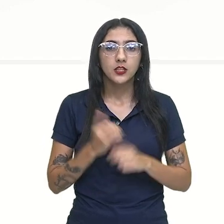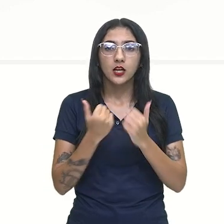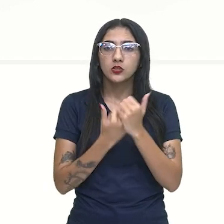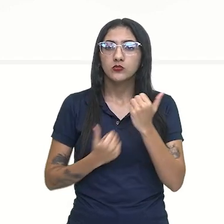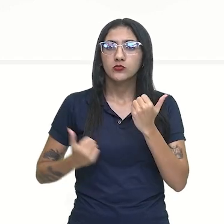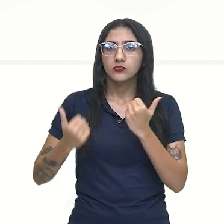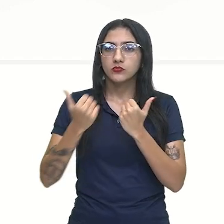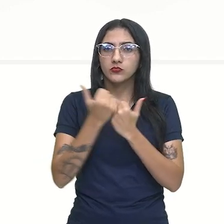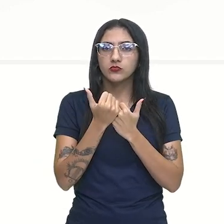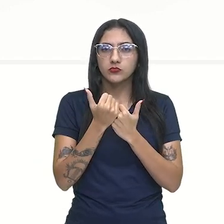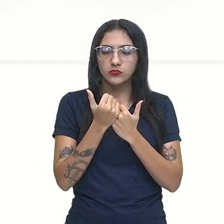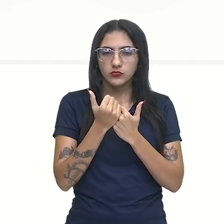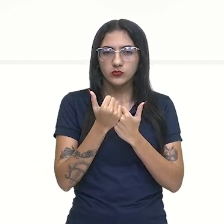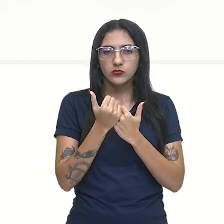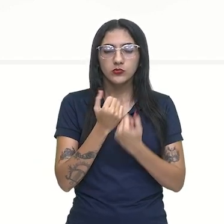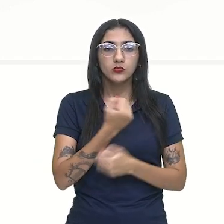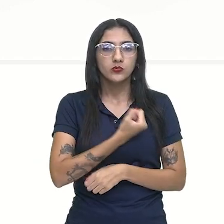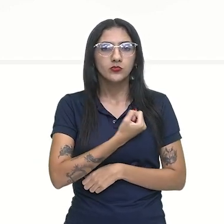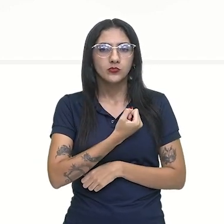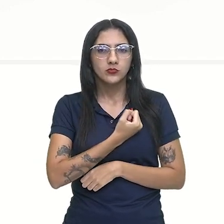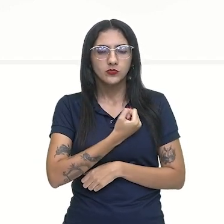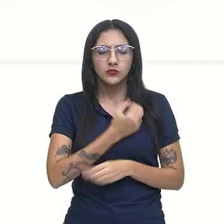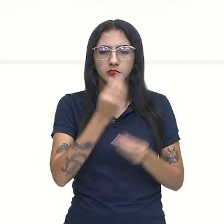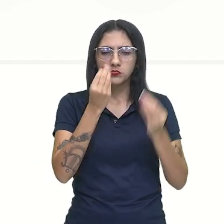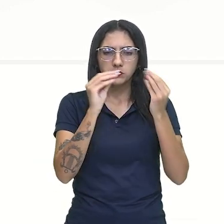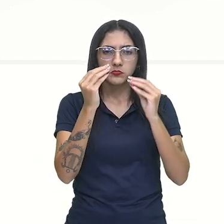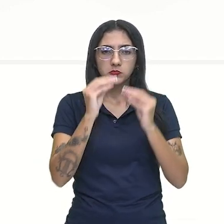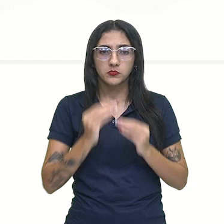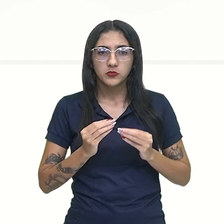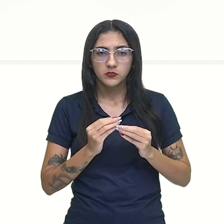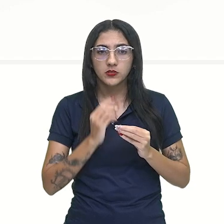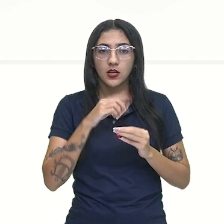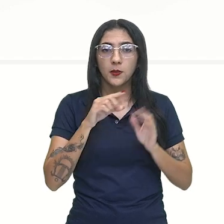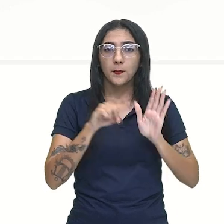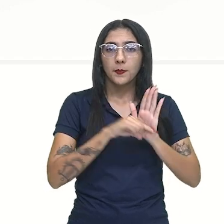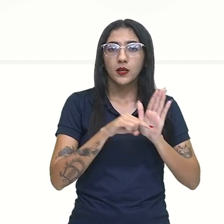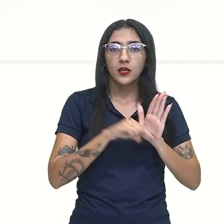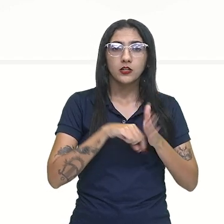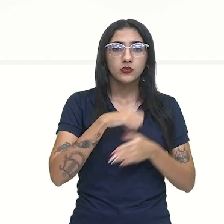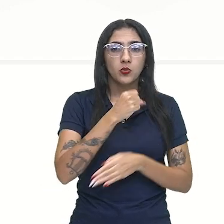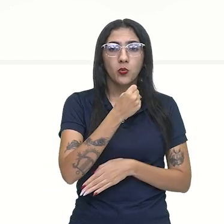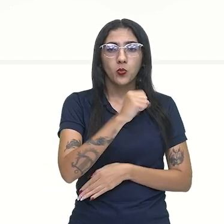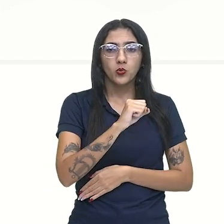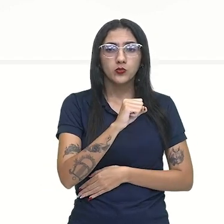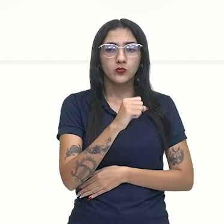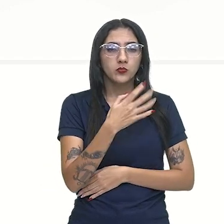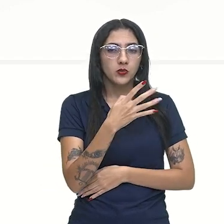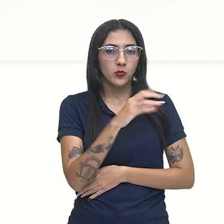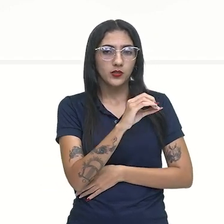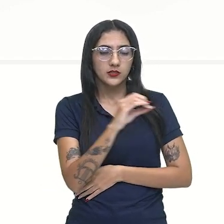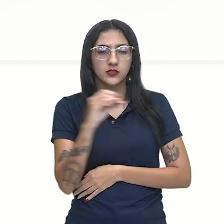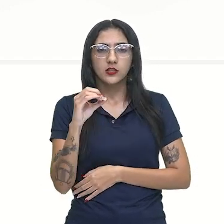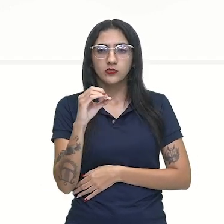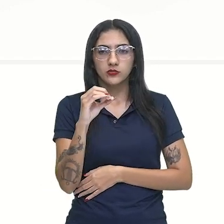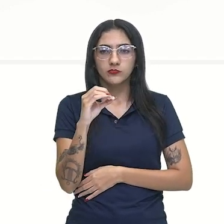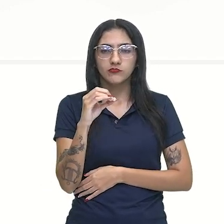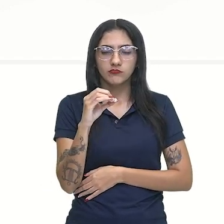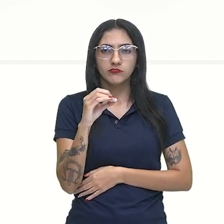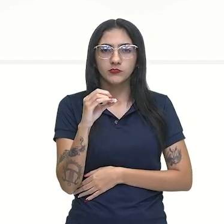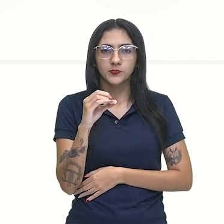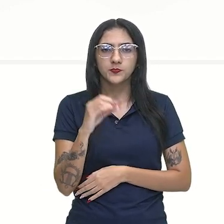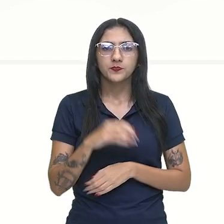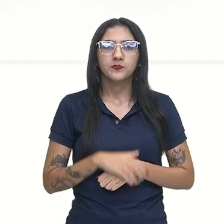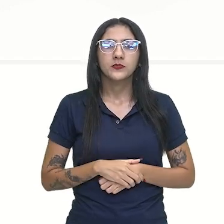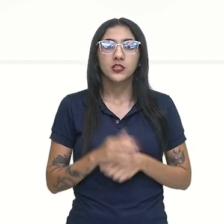aí com os coeficientes, né, vai dar 8.400 negativo, tá bom?